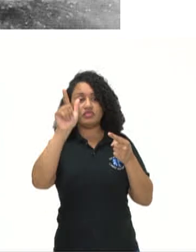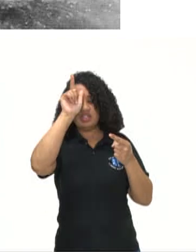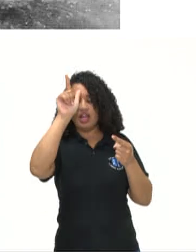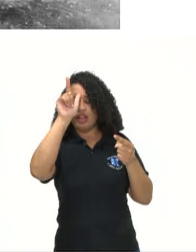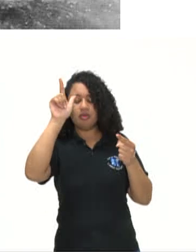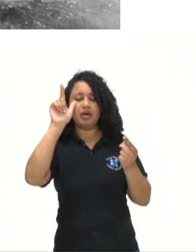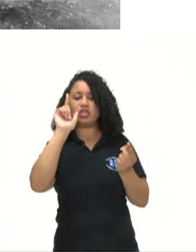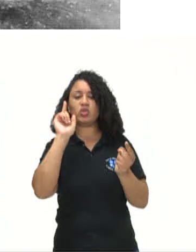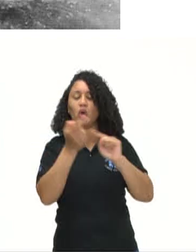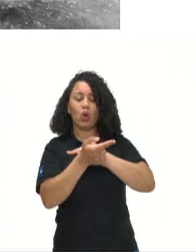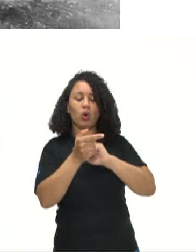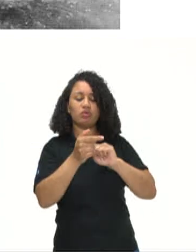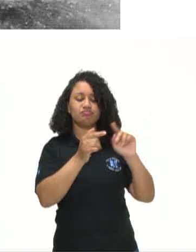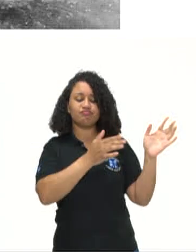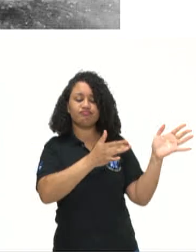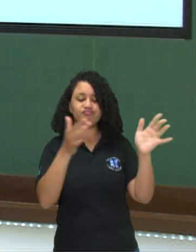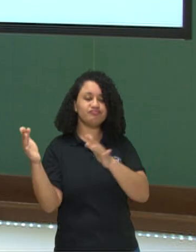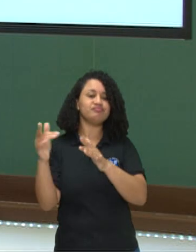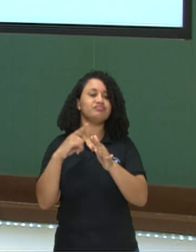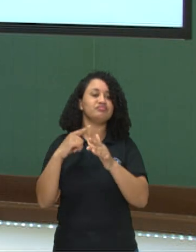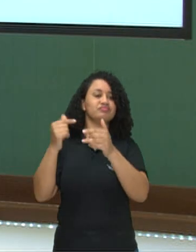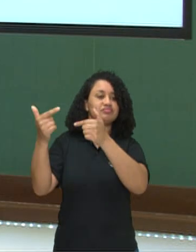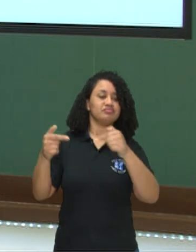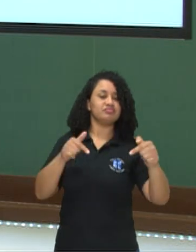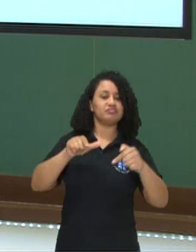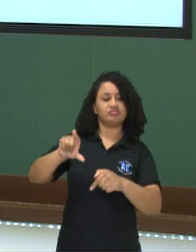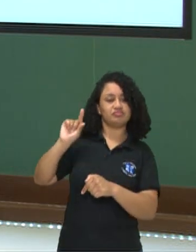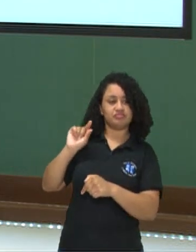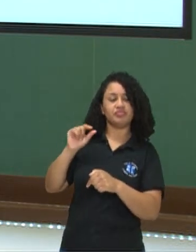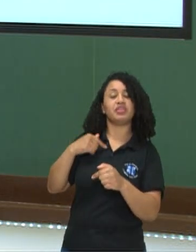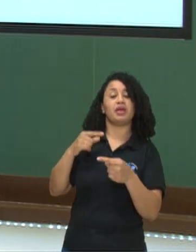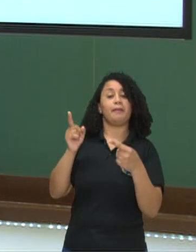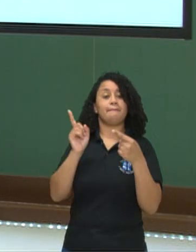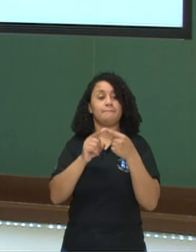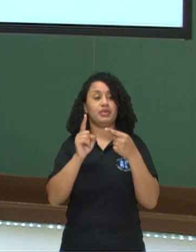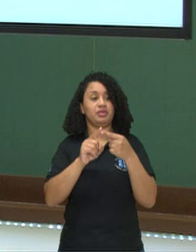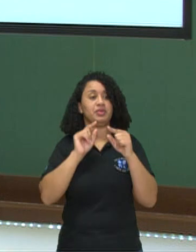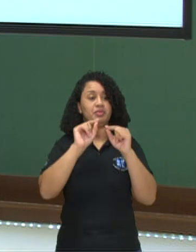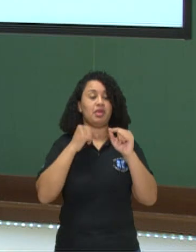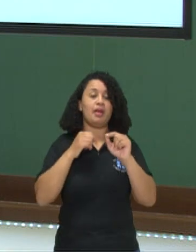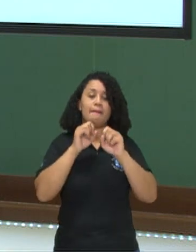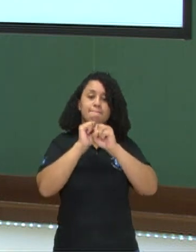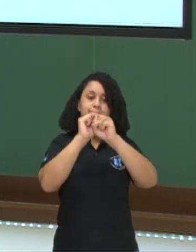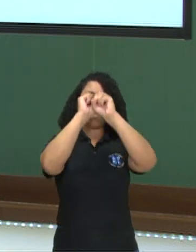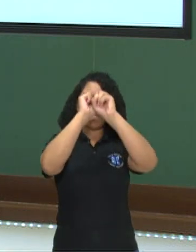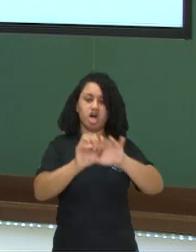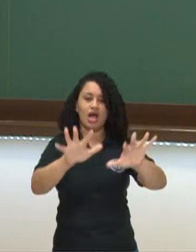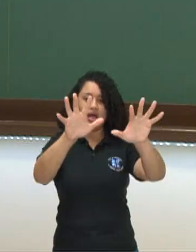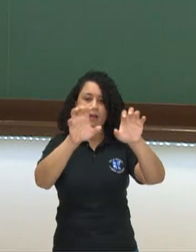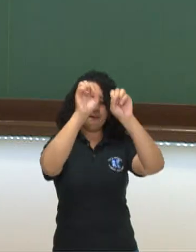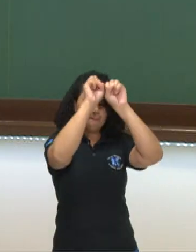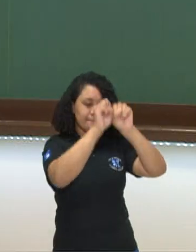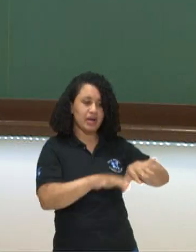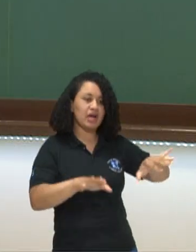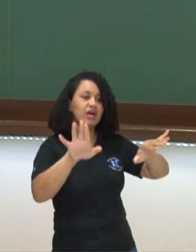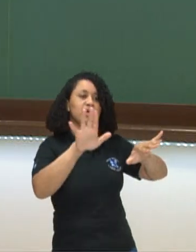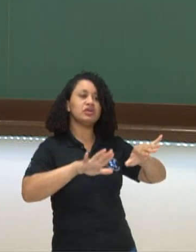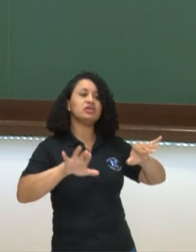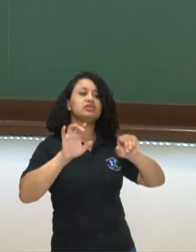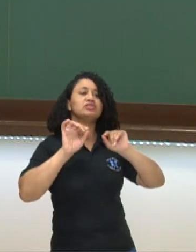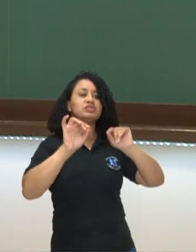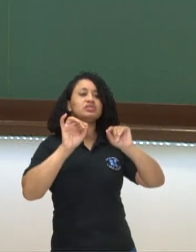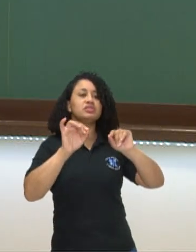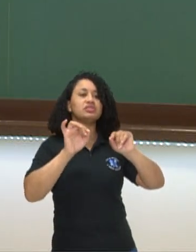a ordem lógica que havia nas guerras anteriores. Então, primeiro, bombardear o inimigo usando a Luftwaffe,